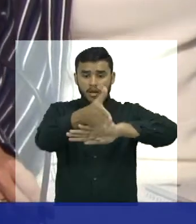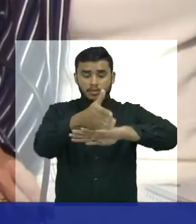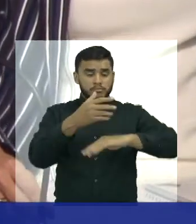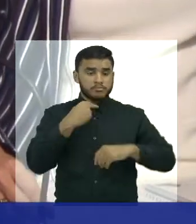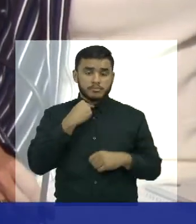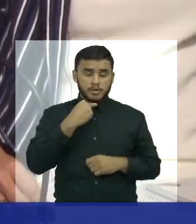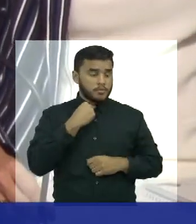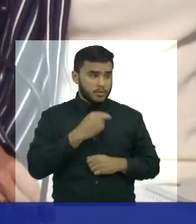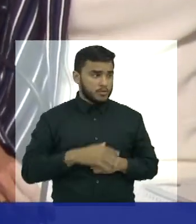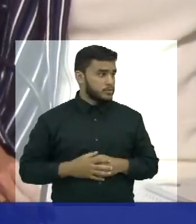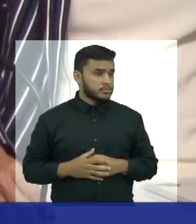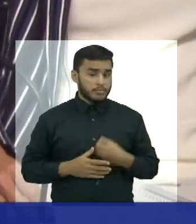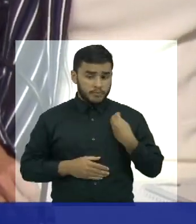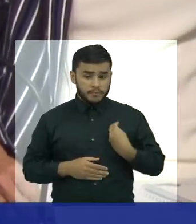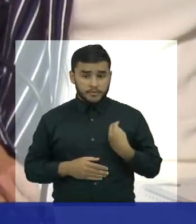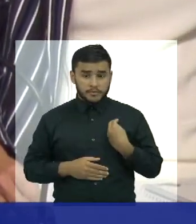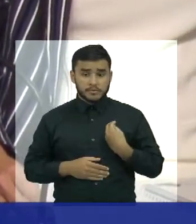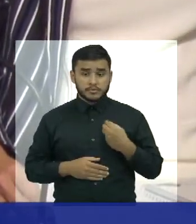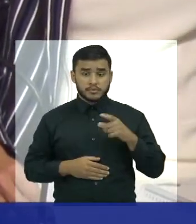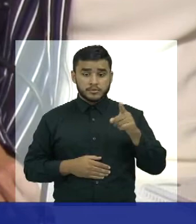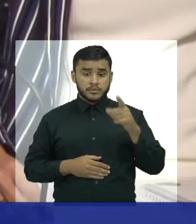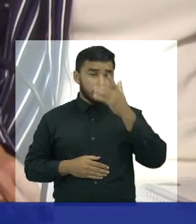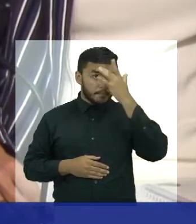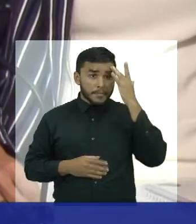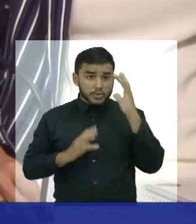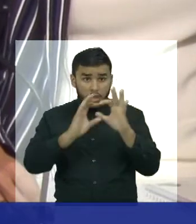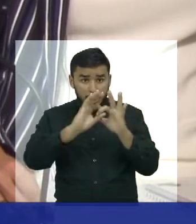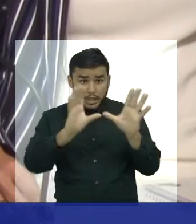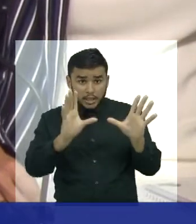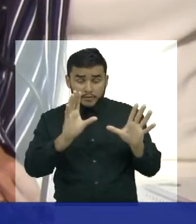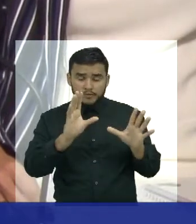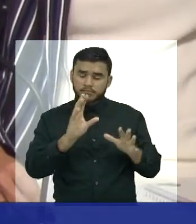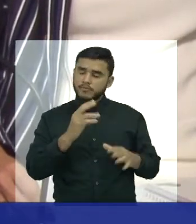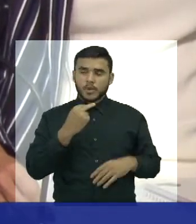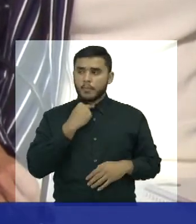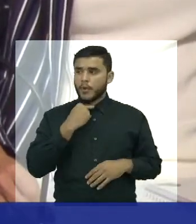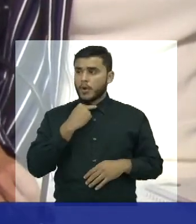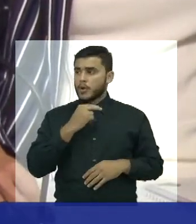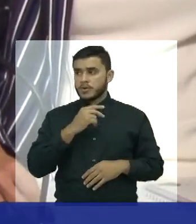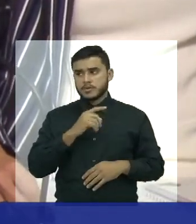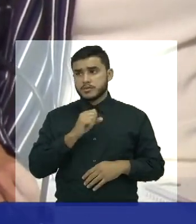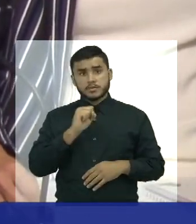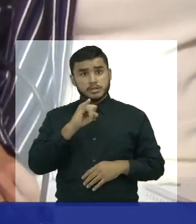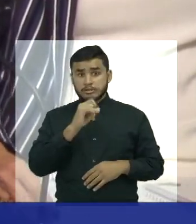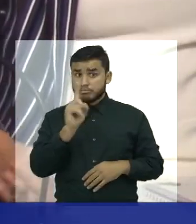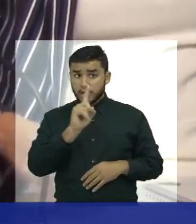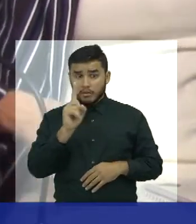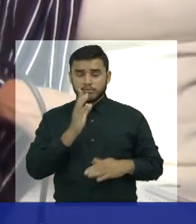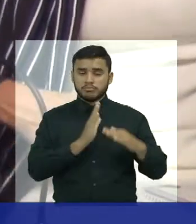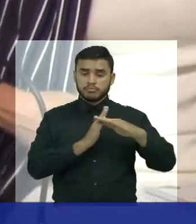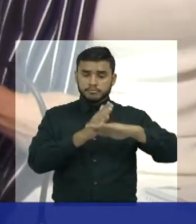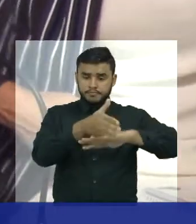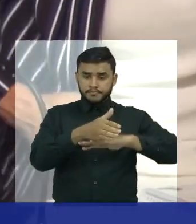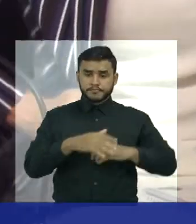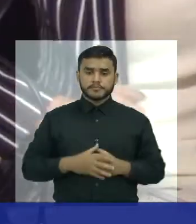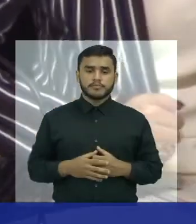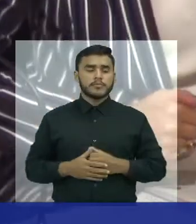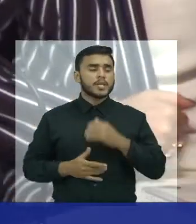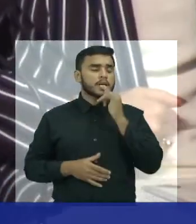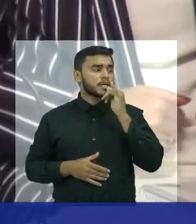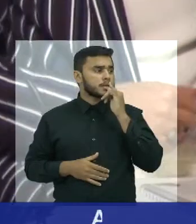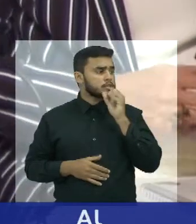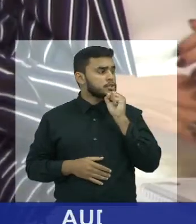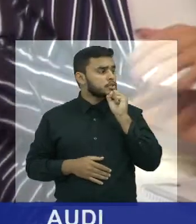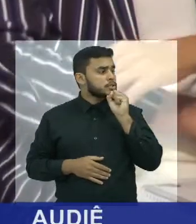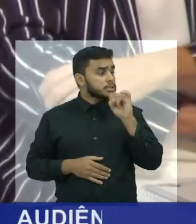né, sem a autorização da pessoa. Se o caso for apenas de infração municipal, isso